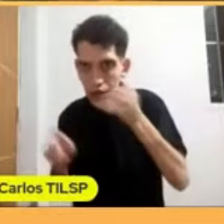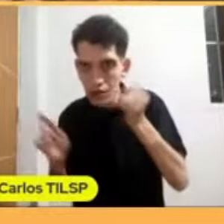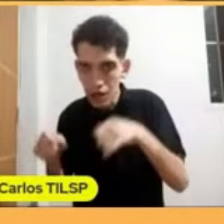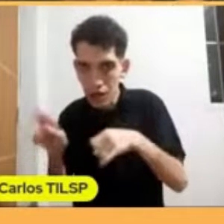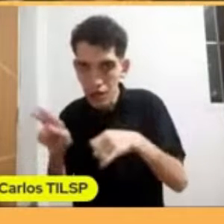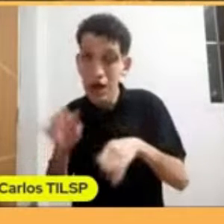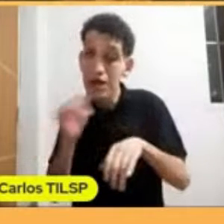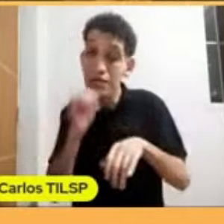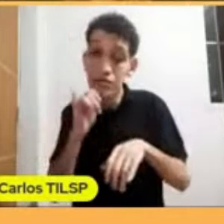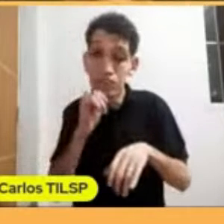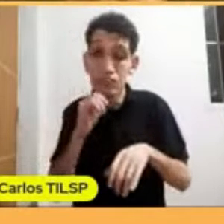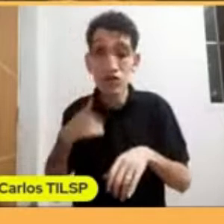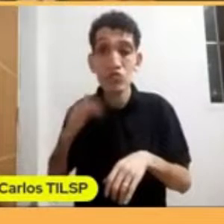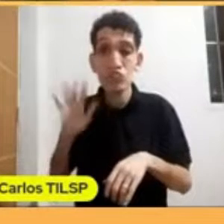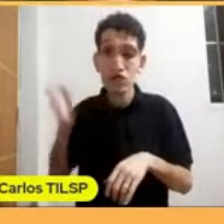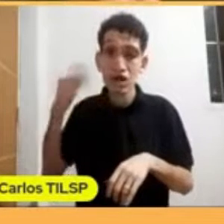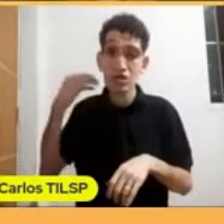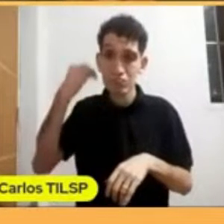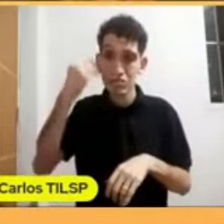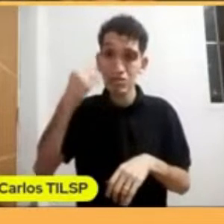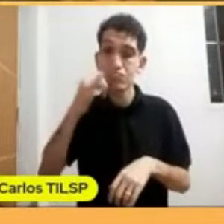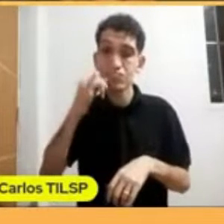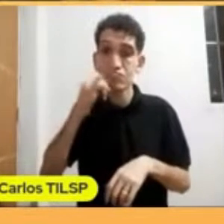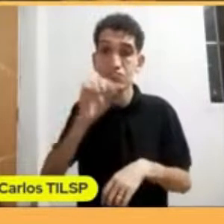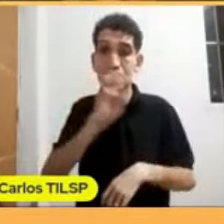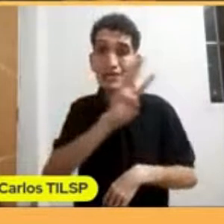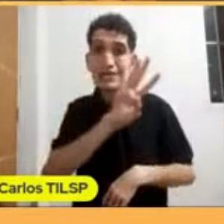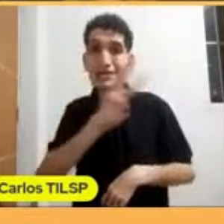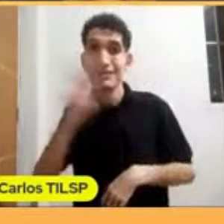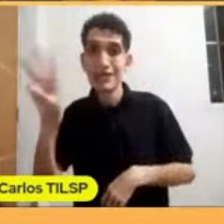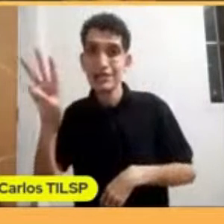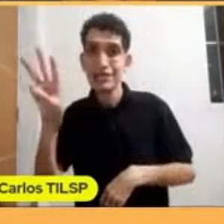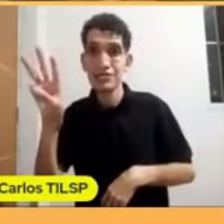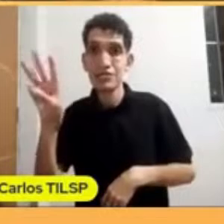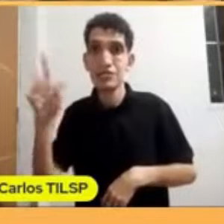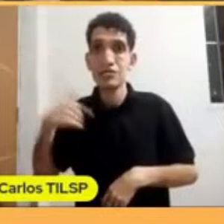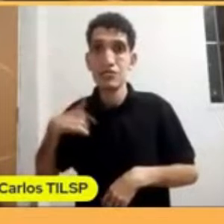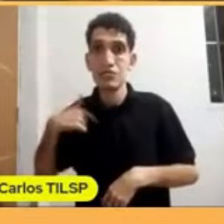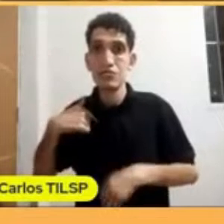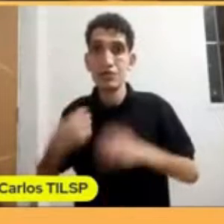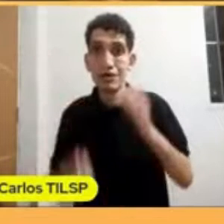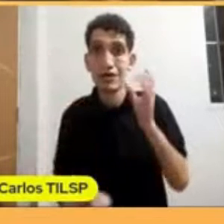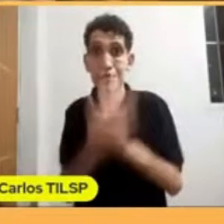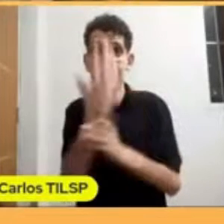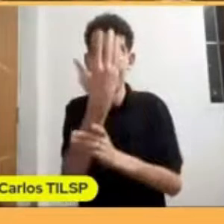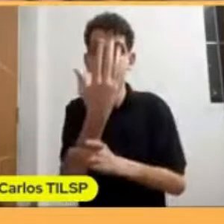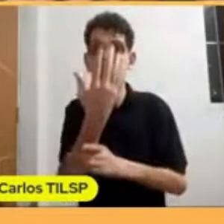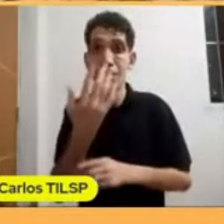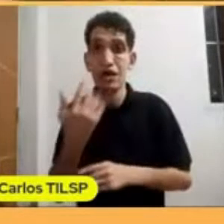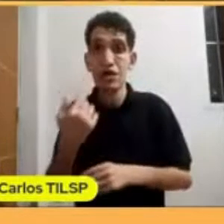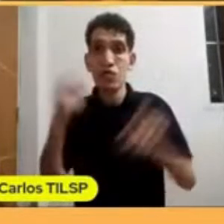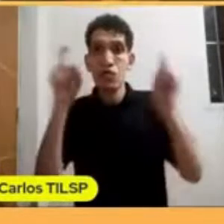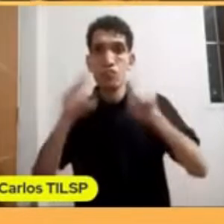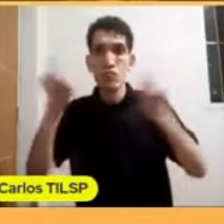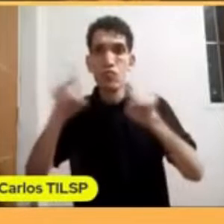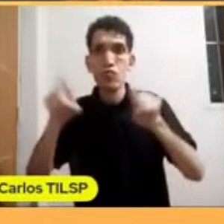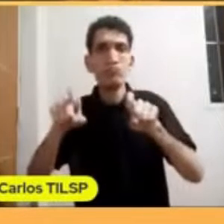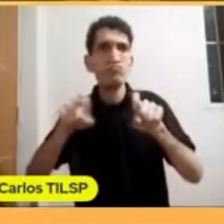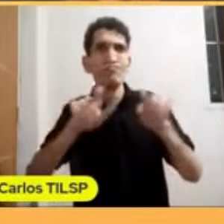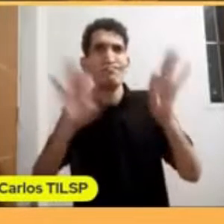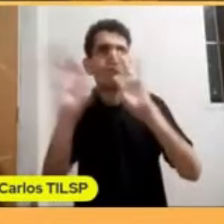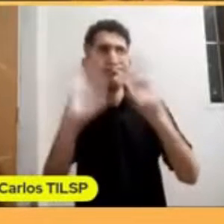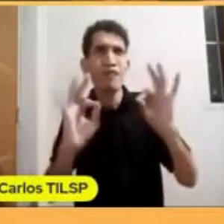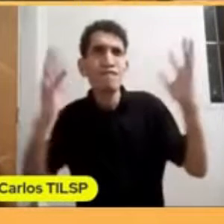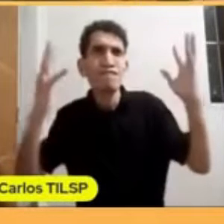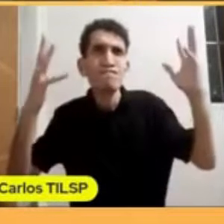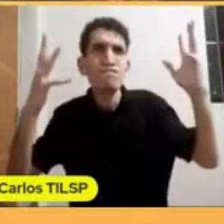site, isso aconteceu comigo algumas vezes no início, quando eu estava fazendo o site da interacessibilidade, no computador ficava muito bonito, né? Lindo,